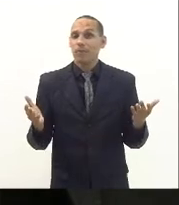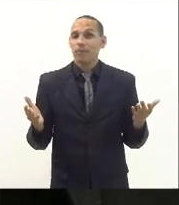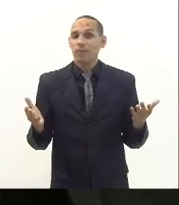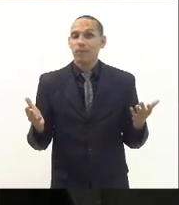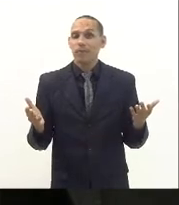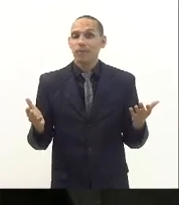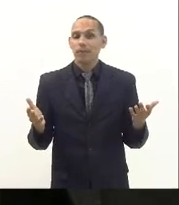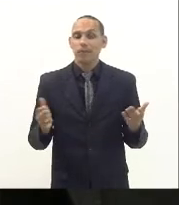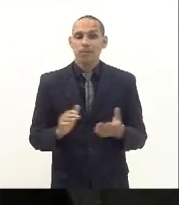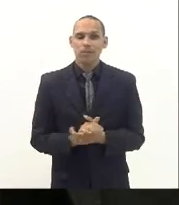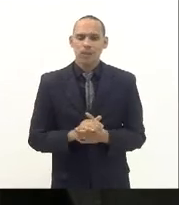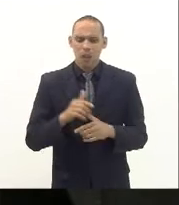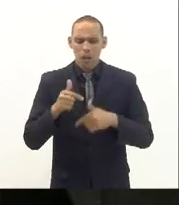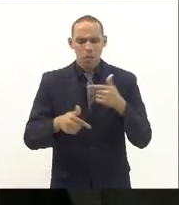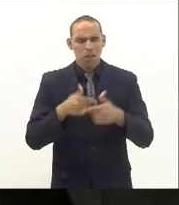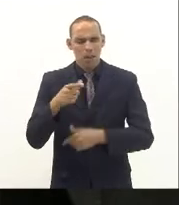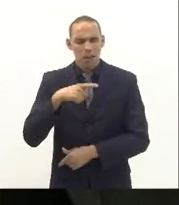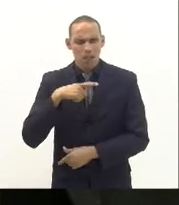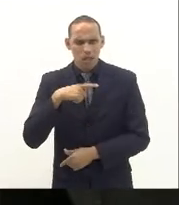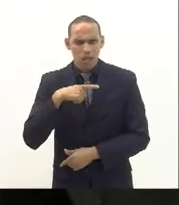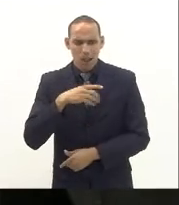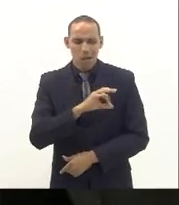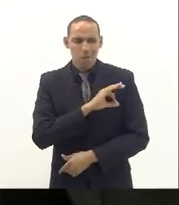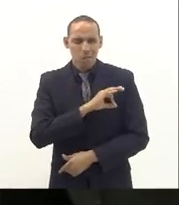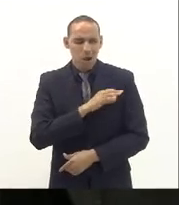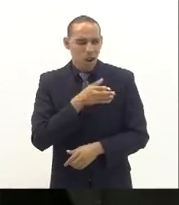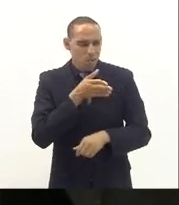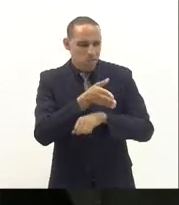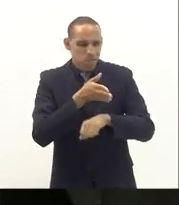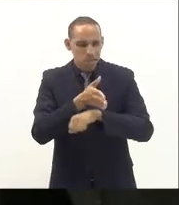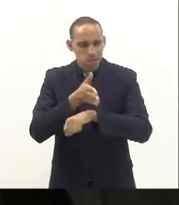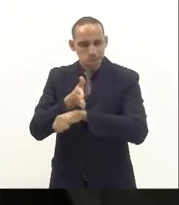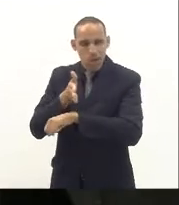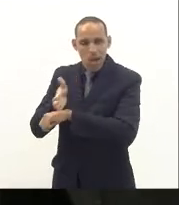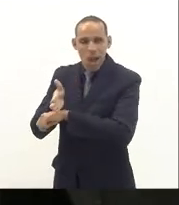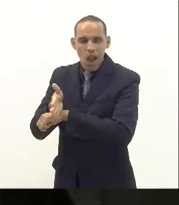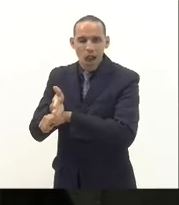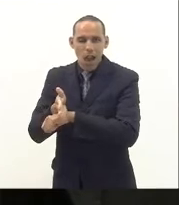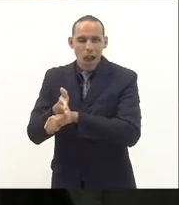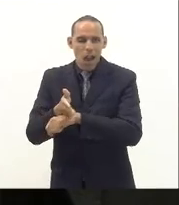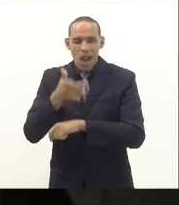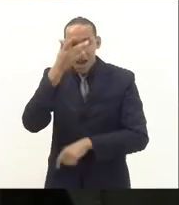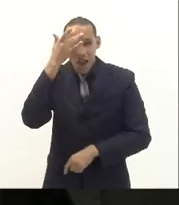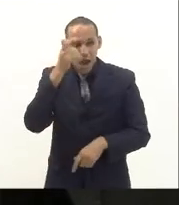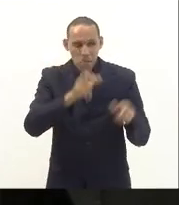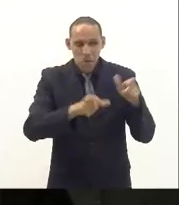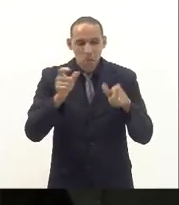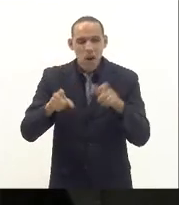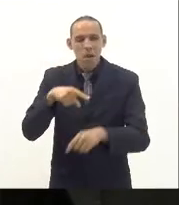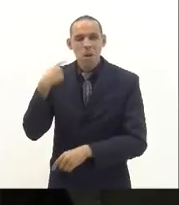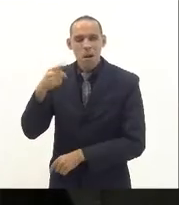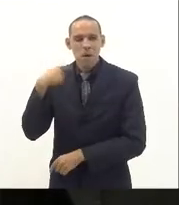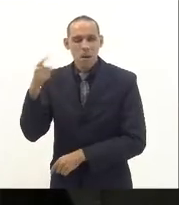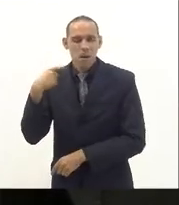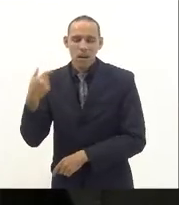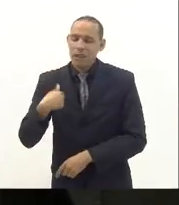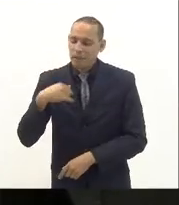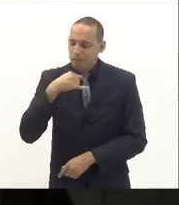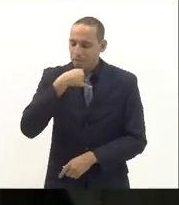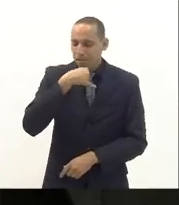existe um operação policial e dezenas de pessoas são ritmadas